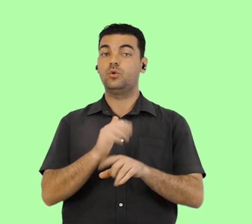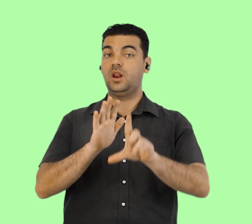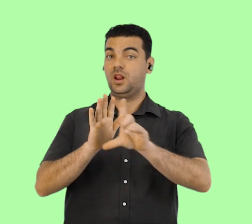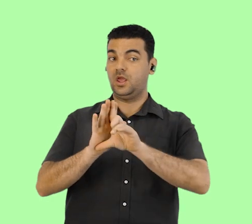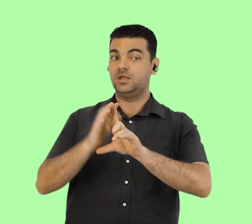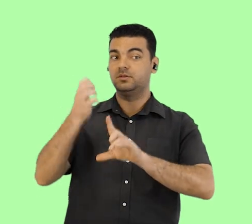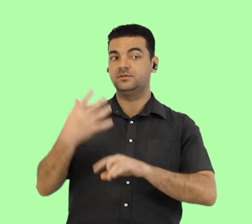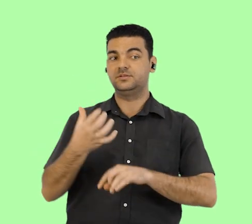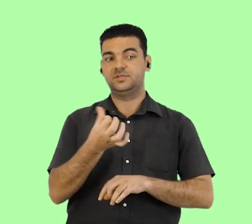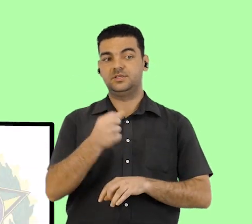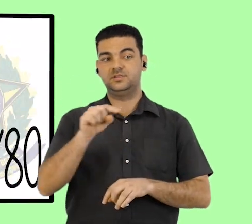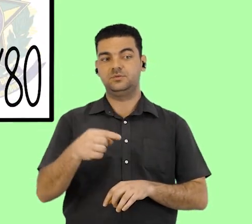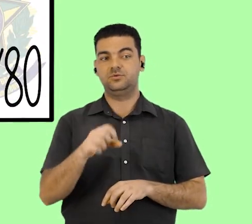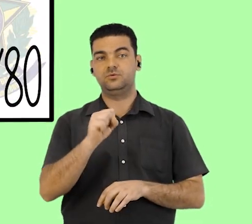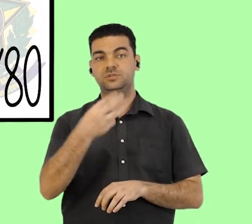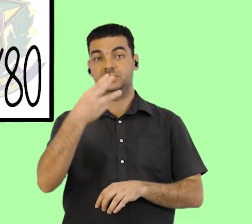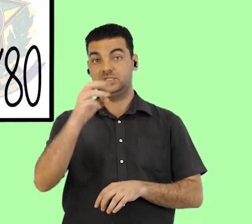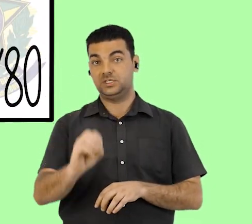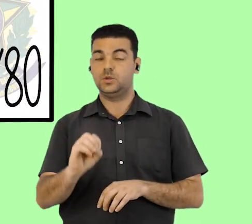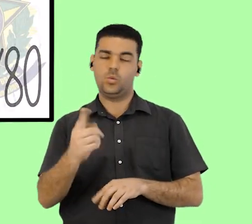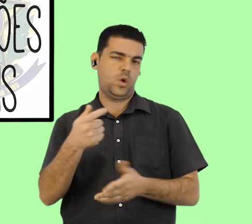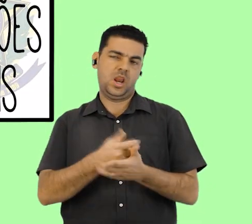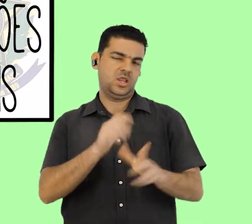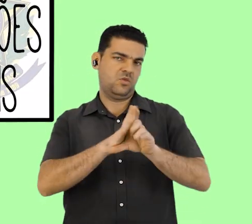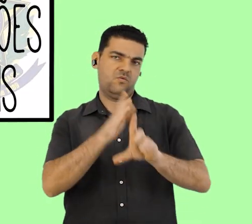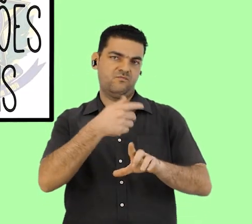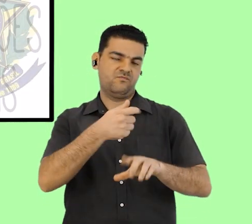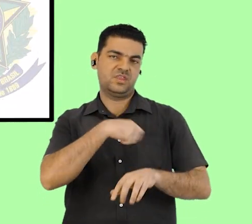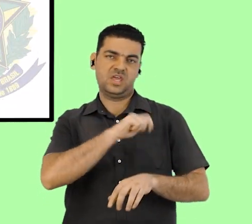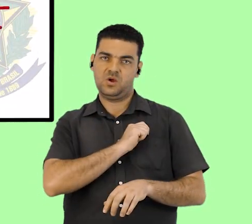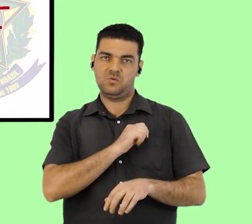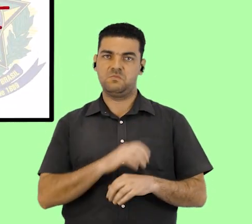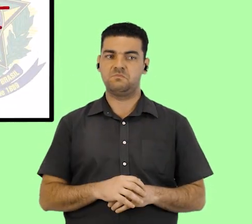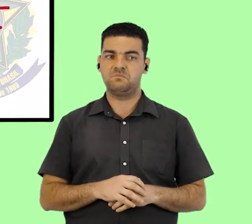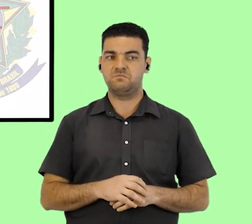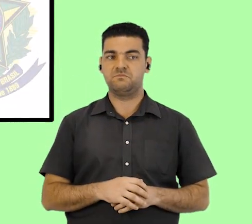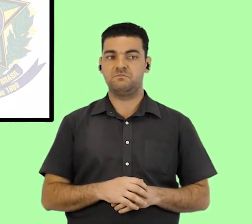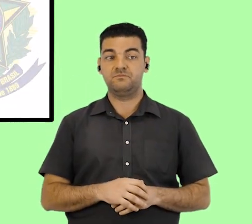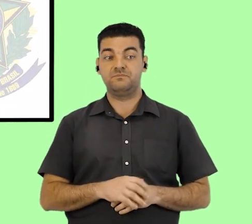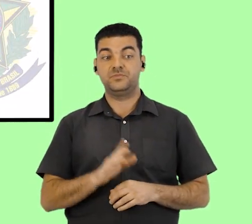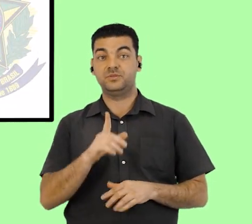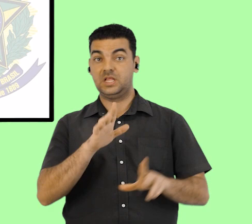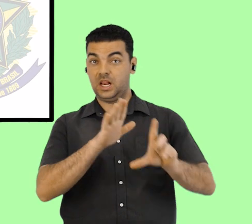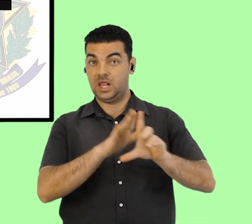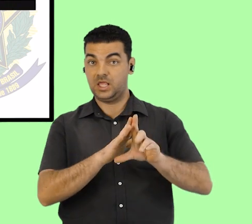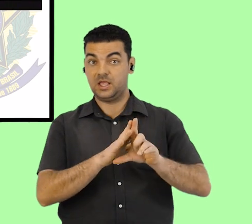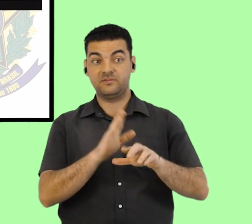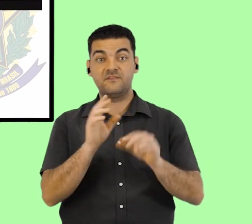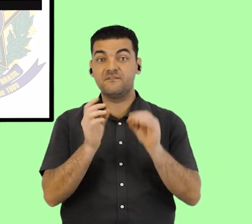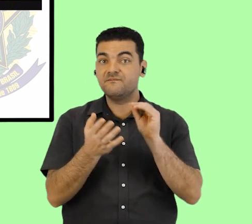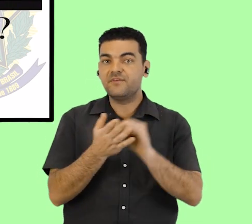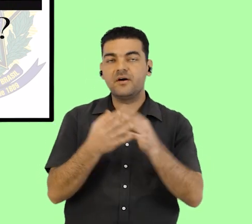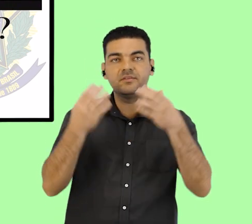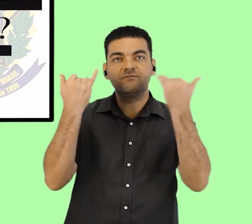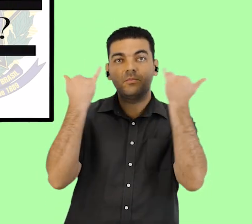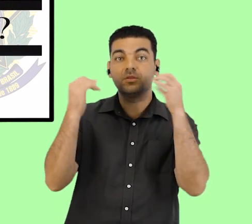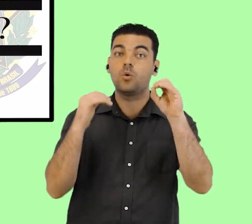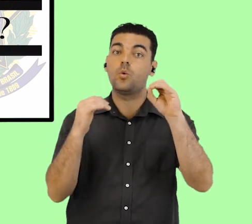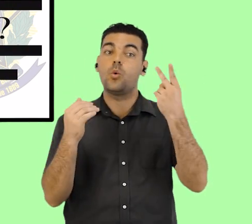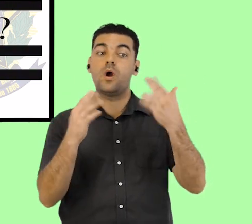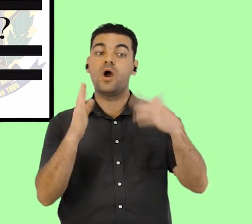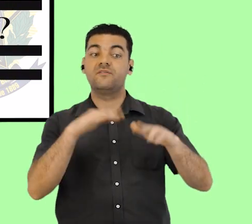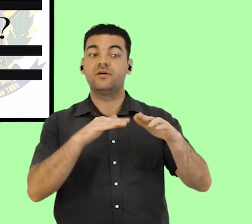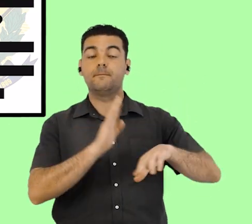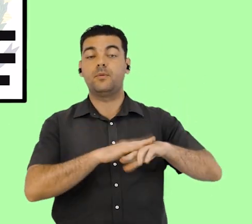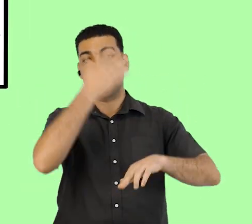lei específica, a Lei 6.830, ou Lei de Execuções Fiscais, também chamada de LEF. Nos casos em que essa lei é omissa, ou quando o